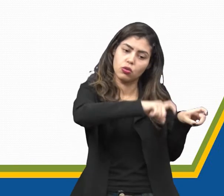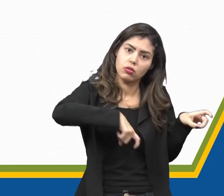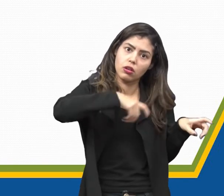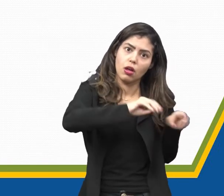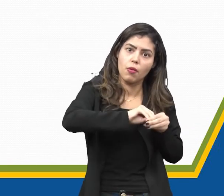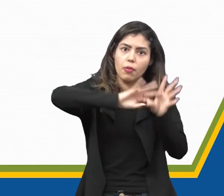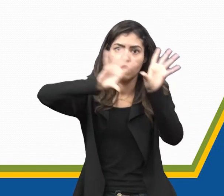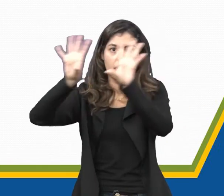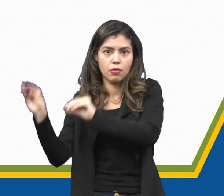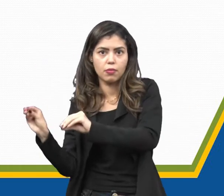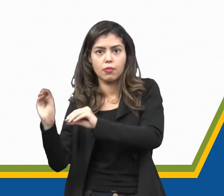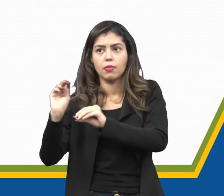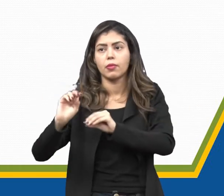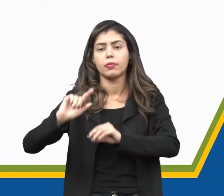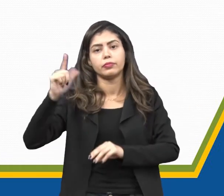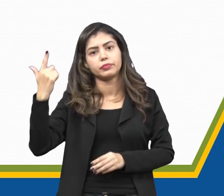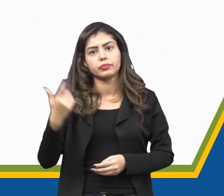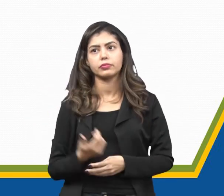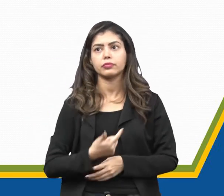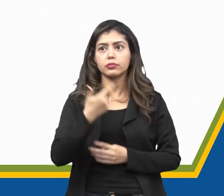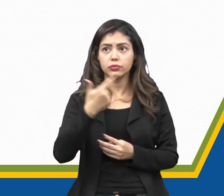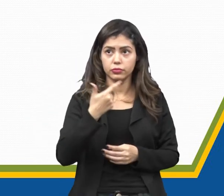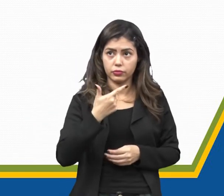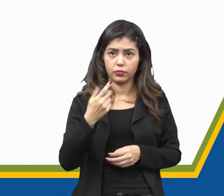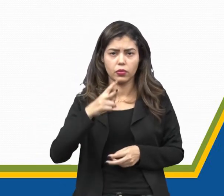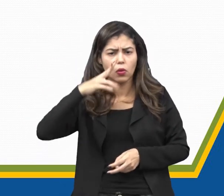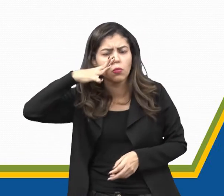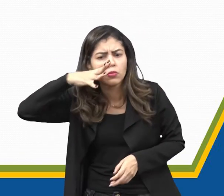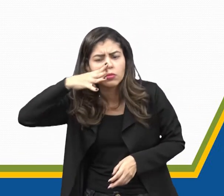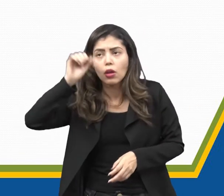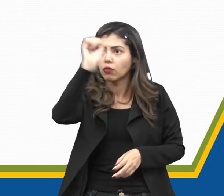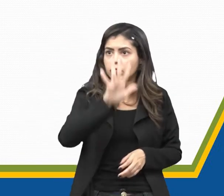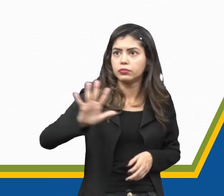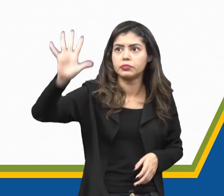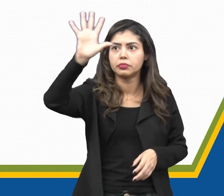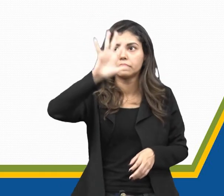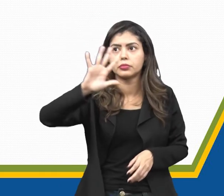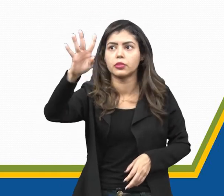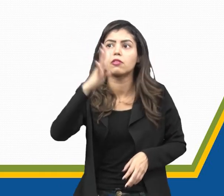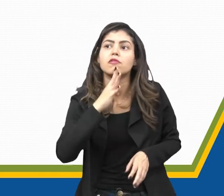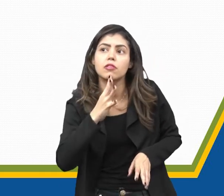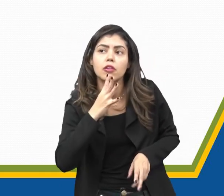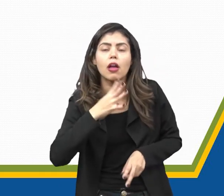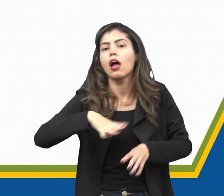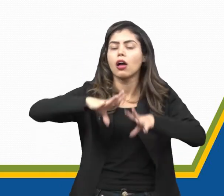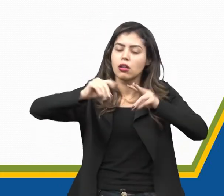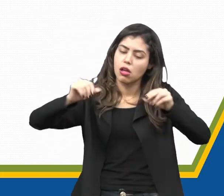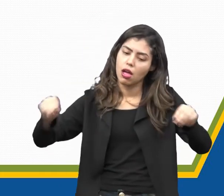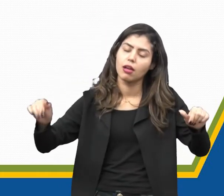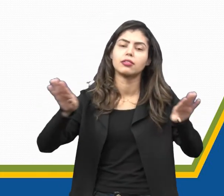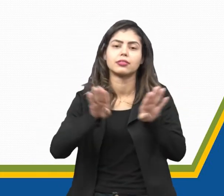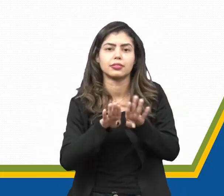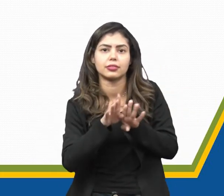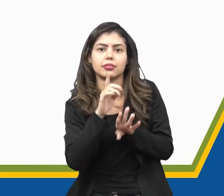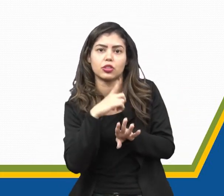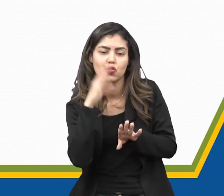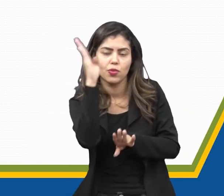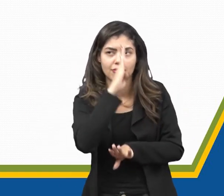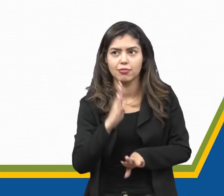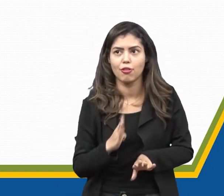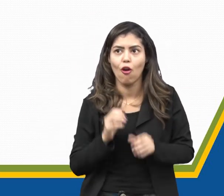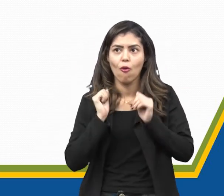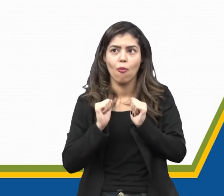2. Observe o mapa a seguir. Com base nesse mapa e nos conhecimentos sobre a ocupação do território brasileiro, pode-se